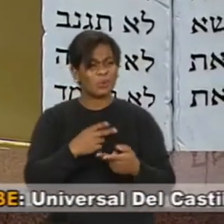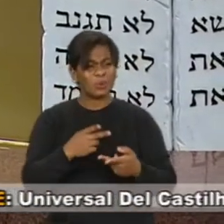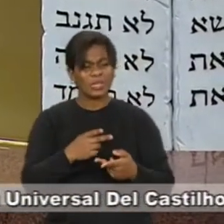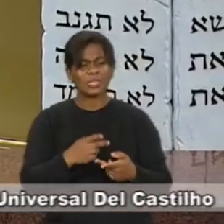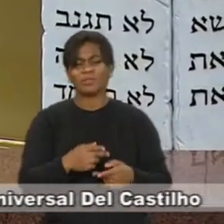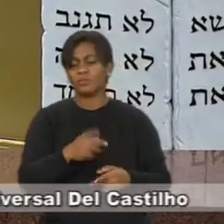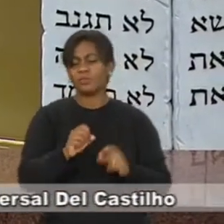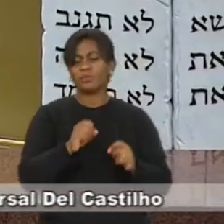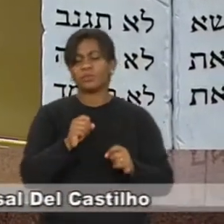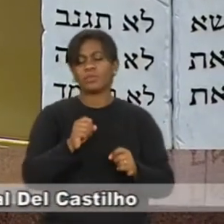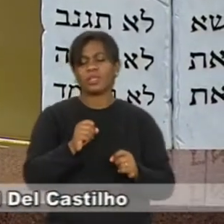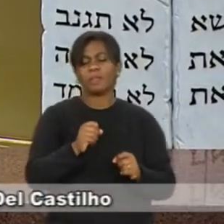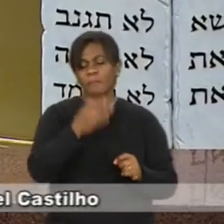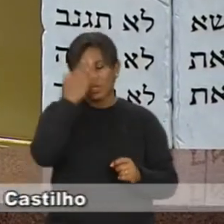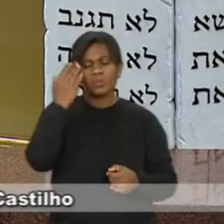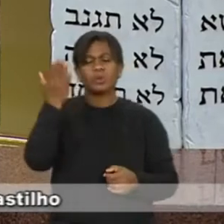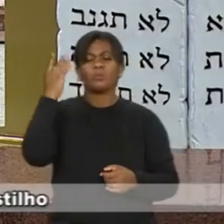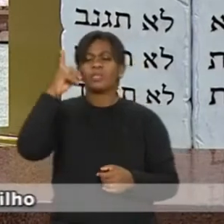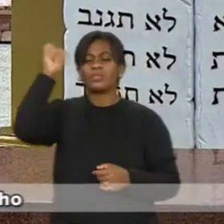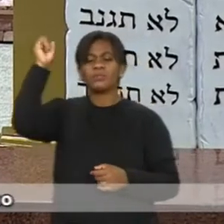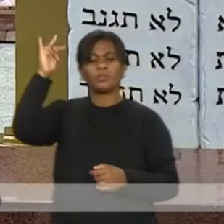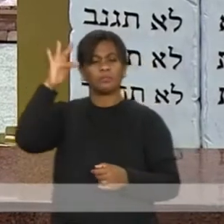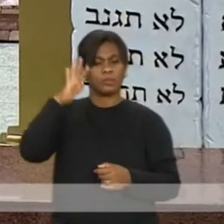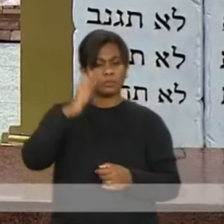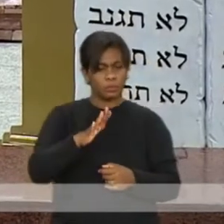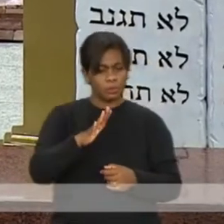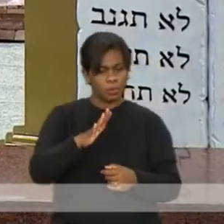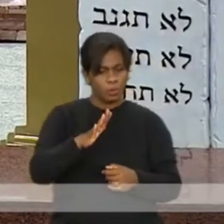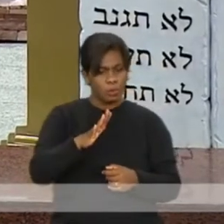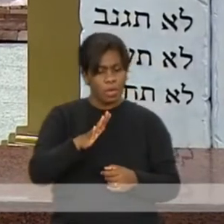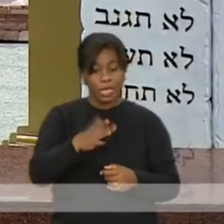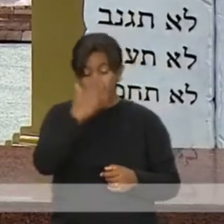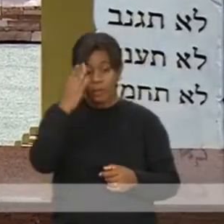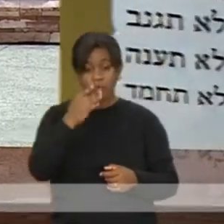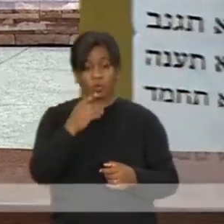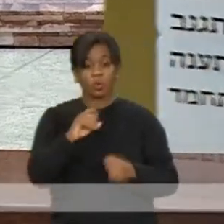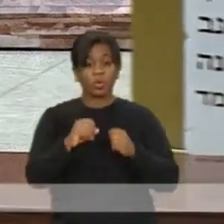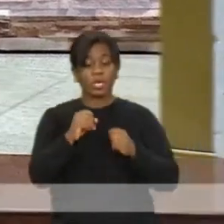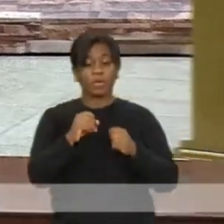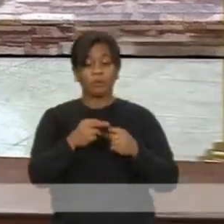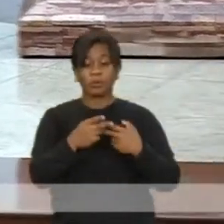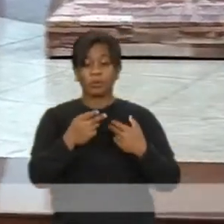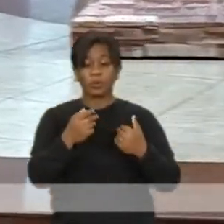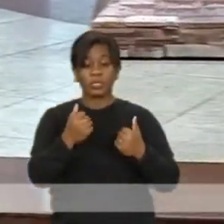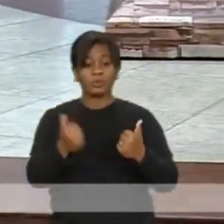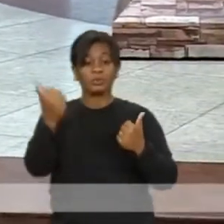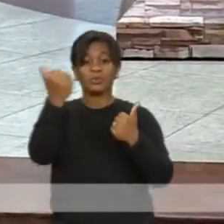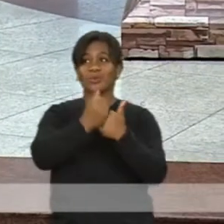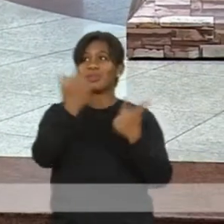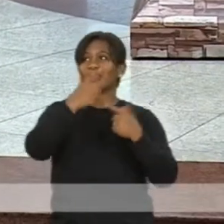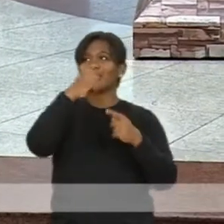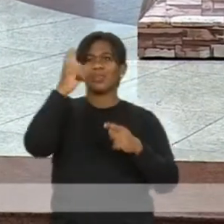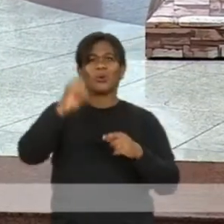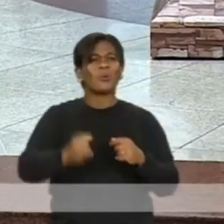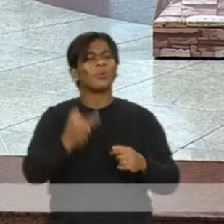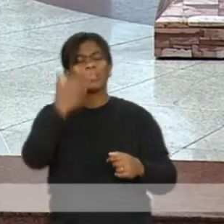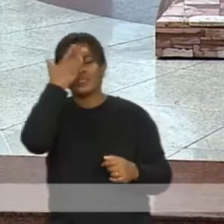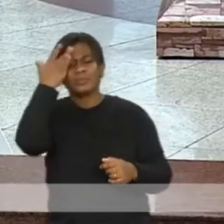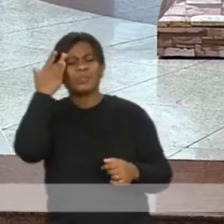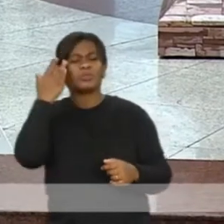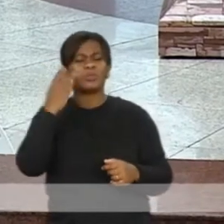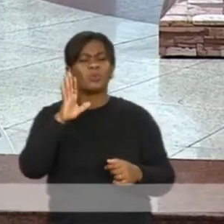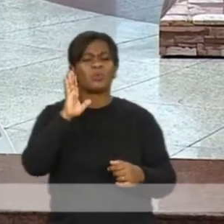a bênção que Ele nos deu. Ele deu Isaac e pediu a bênção. Quantas pessoas tiveram algo, conquistaram algo que Deus